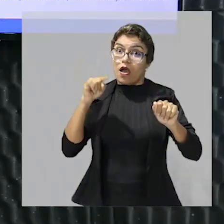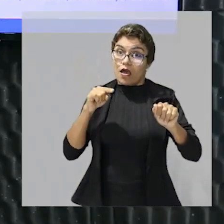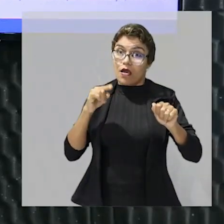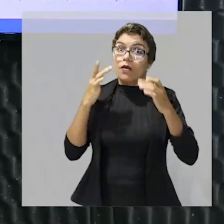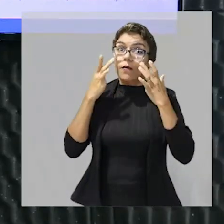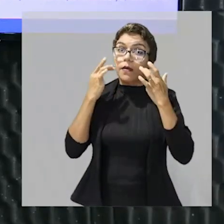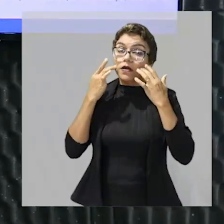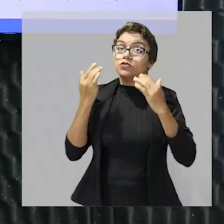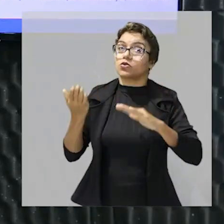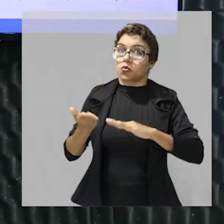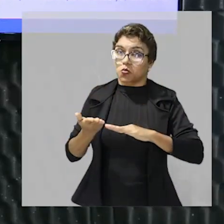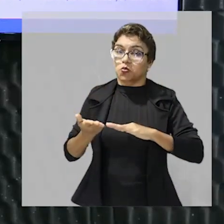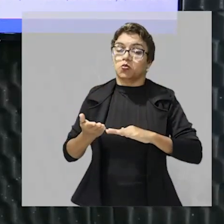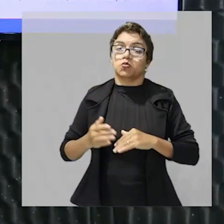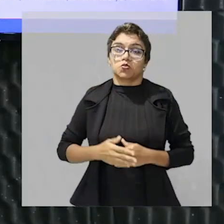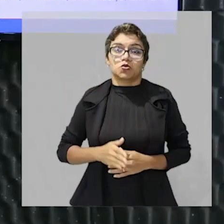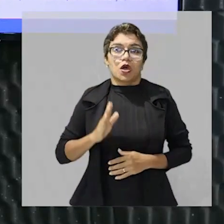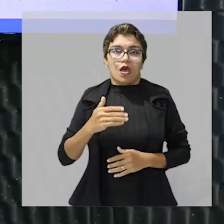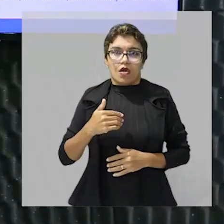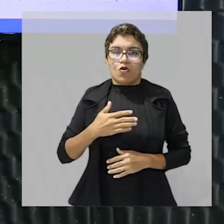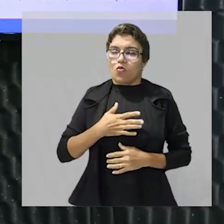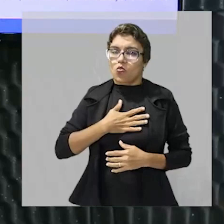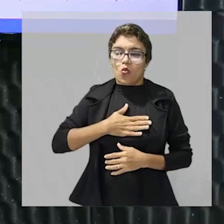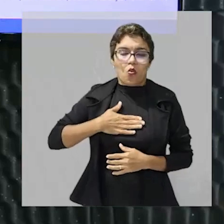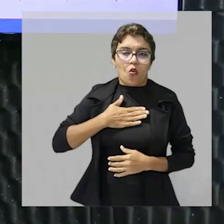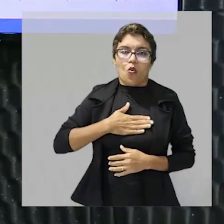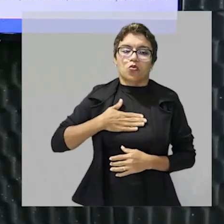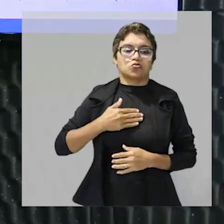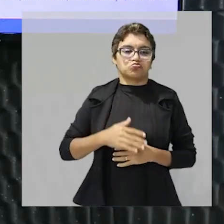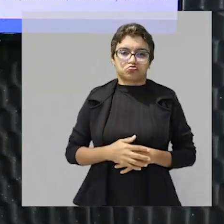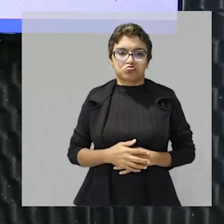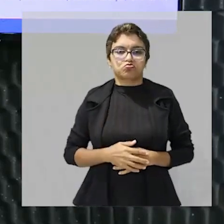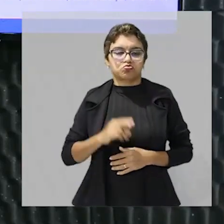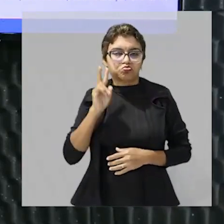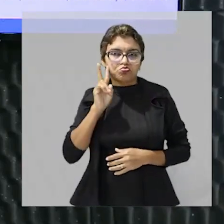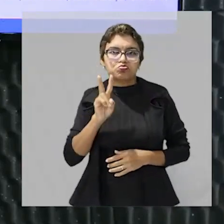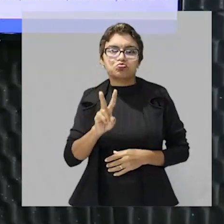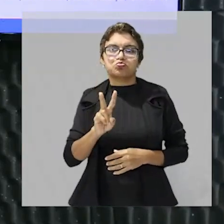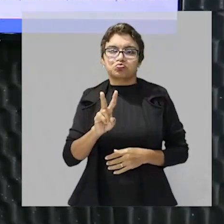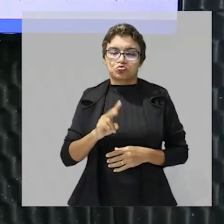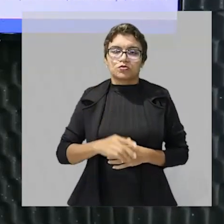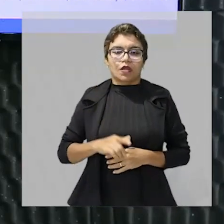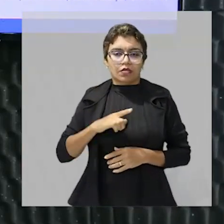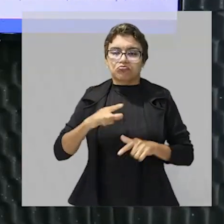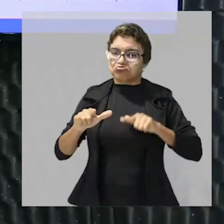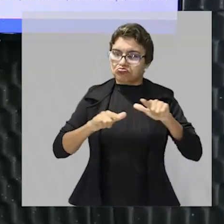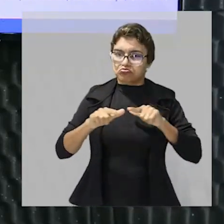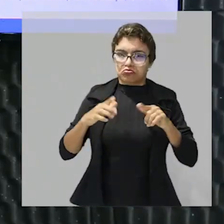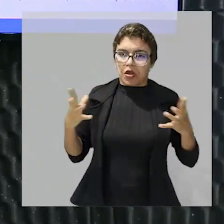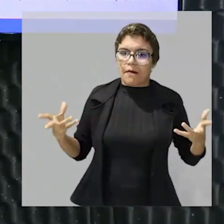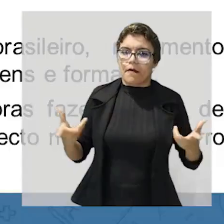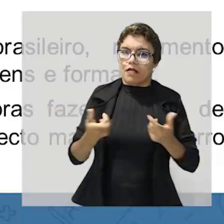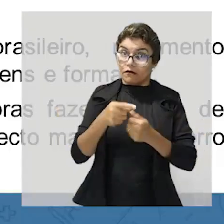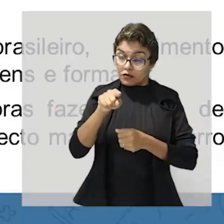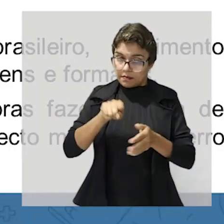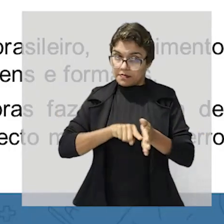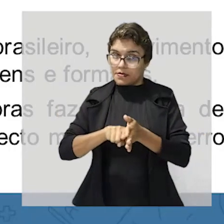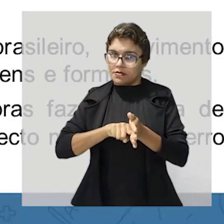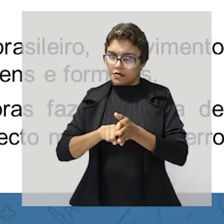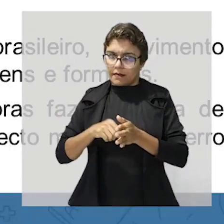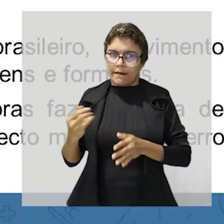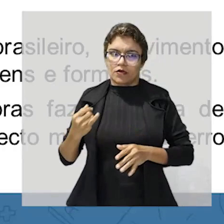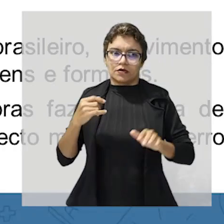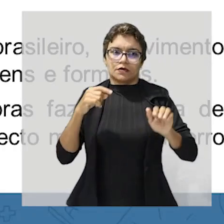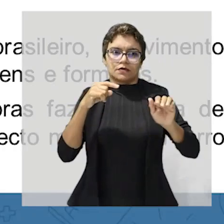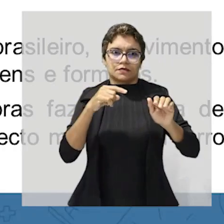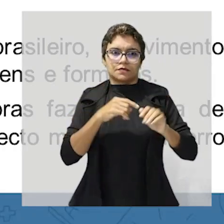da obra dessa mulher, tive uma exposição recentemente, fiquei em estado de choque, e ela tem um trabalho maravilhoso, pesquisa sobre ela,